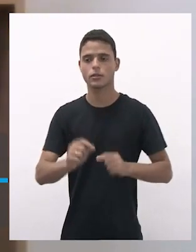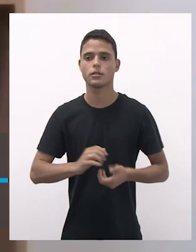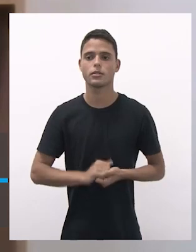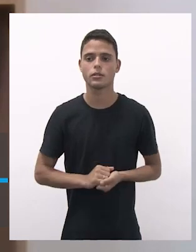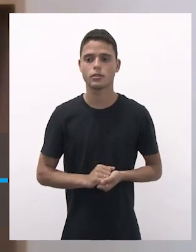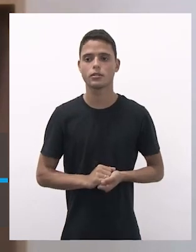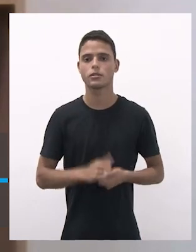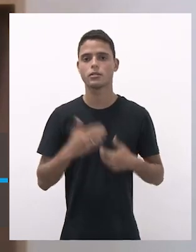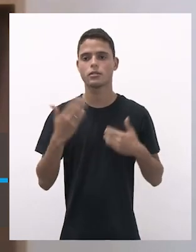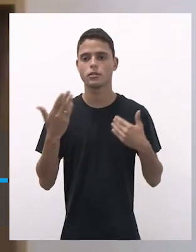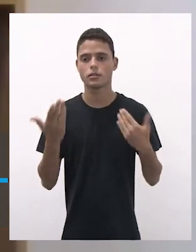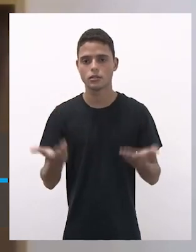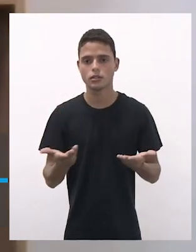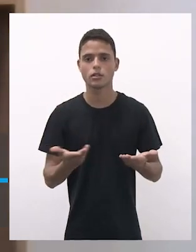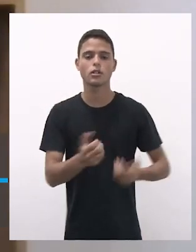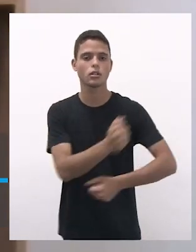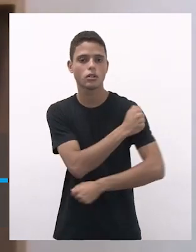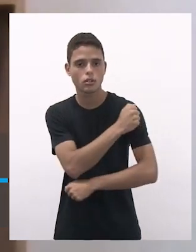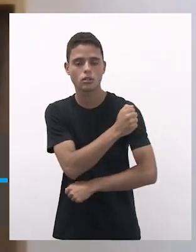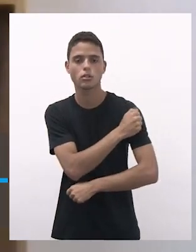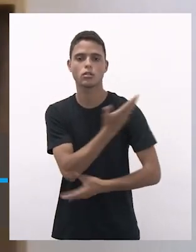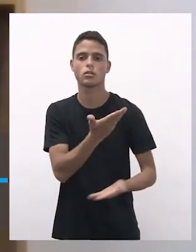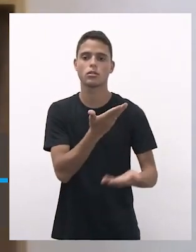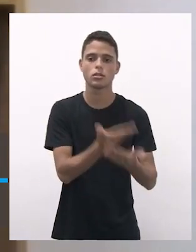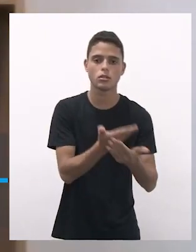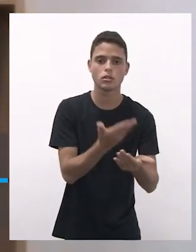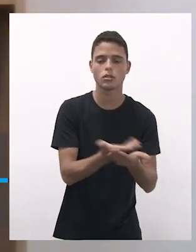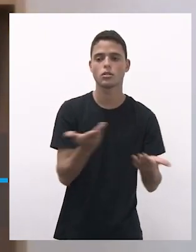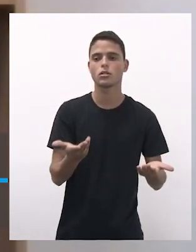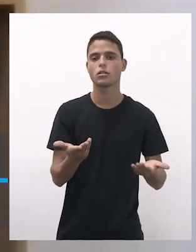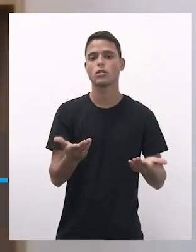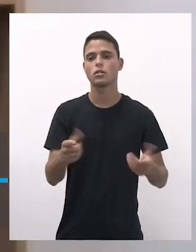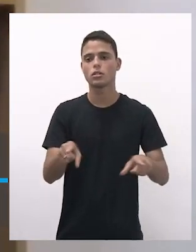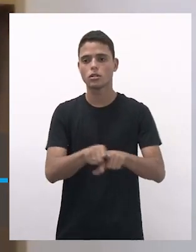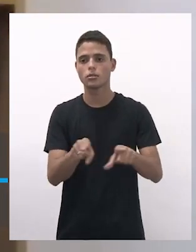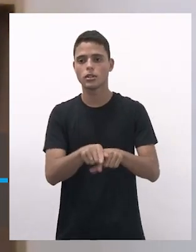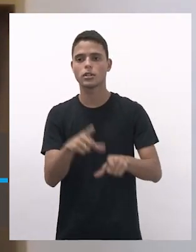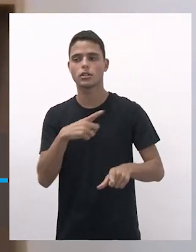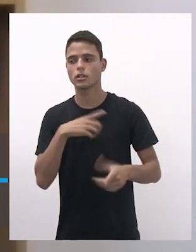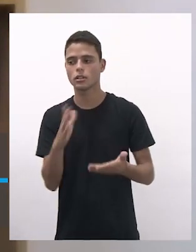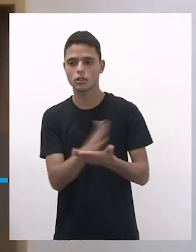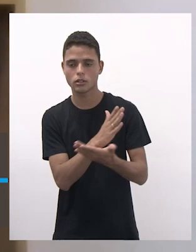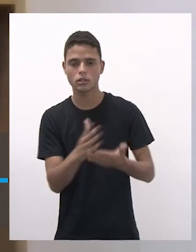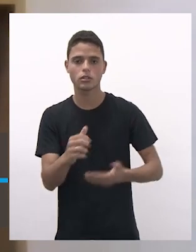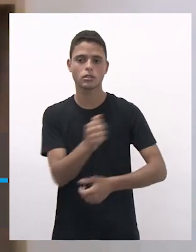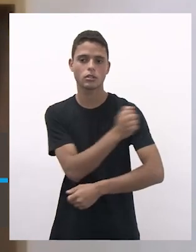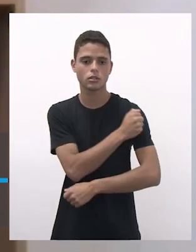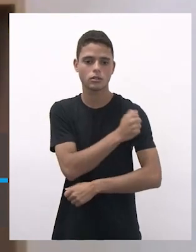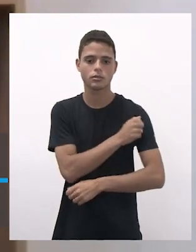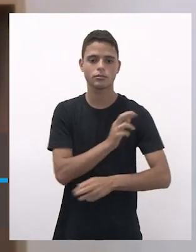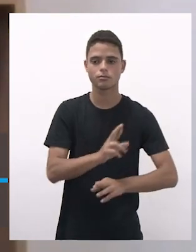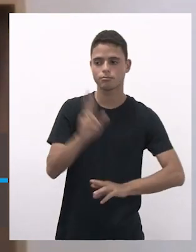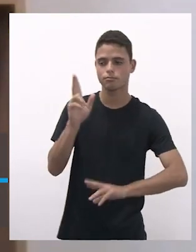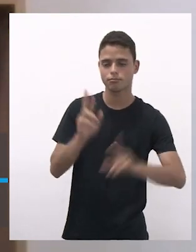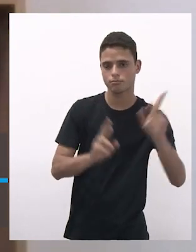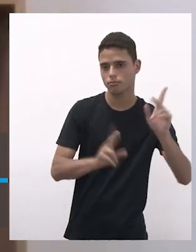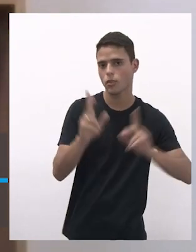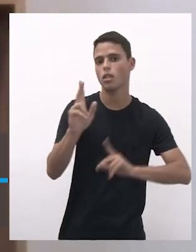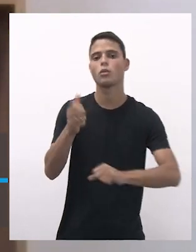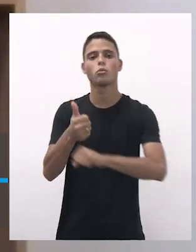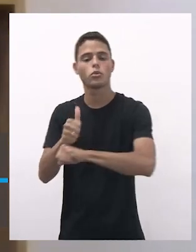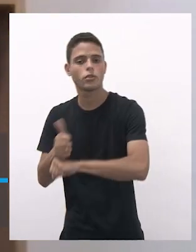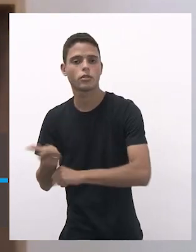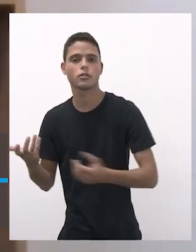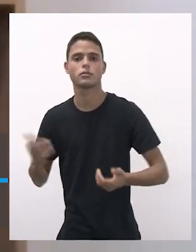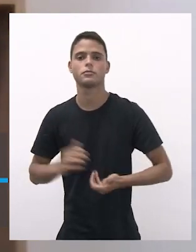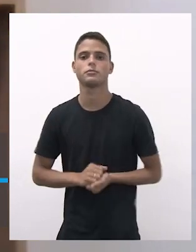há estudantes do ensino regular, há universitários, há pessoas de diferentes profissões,